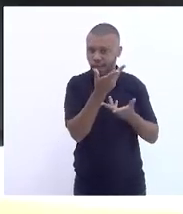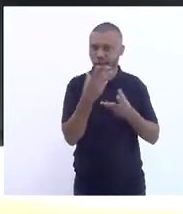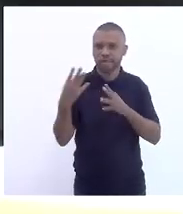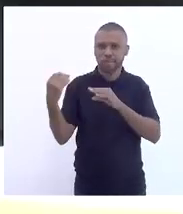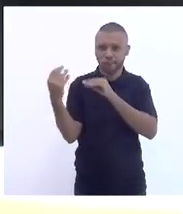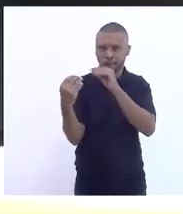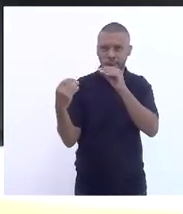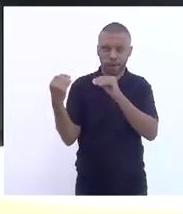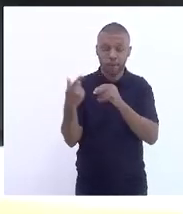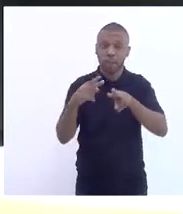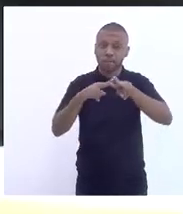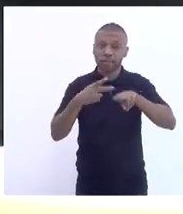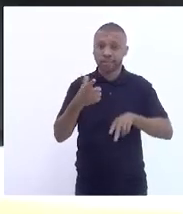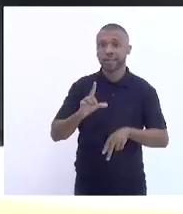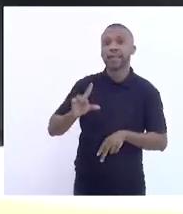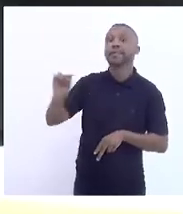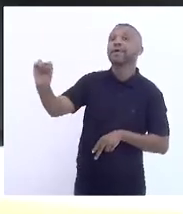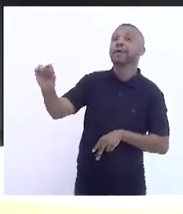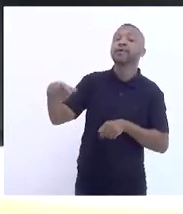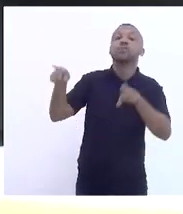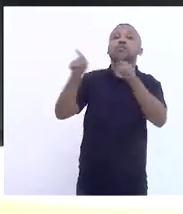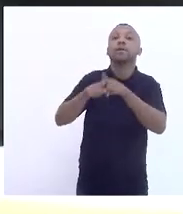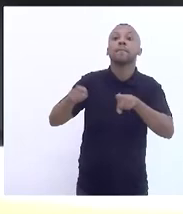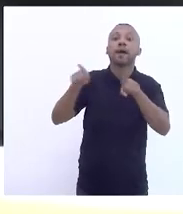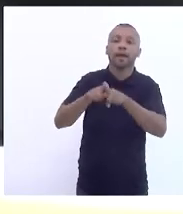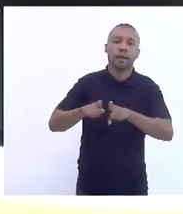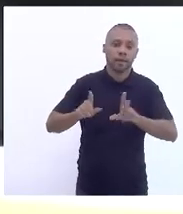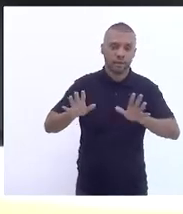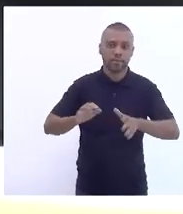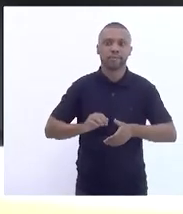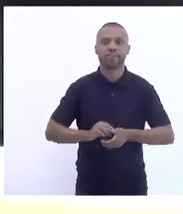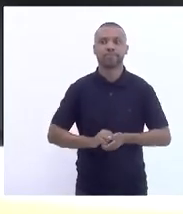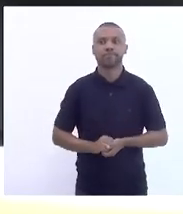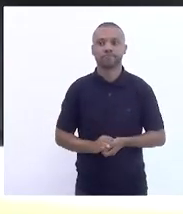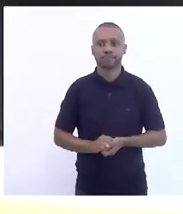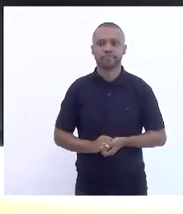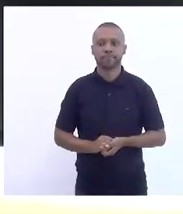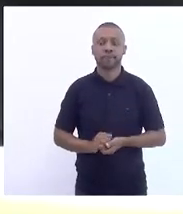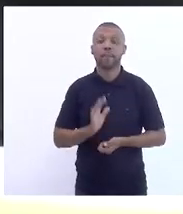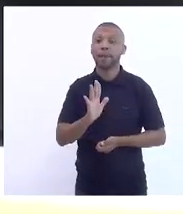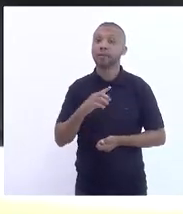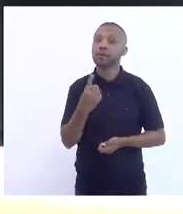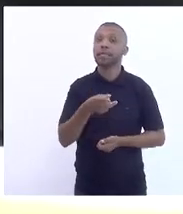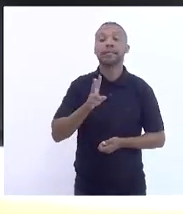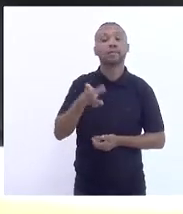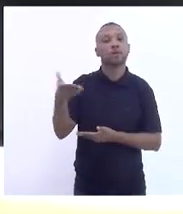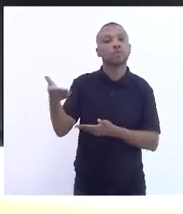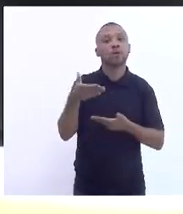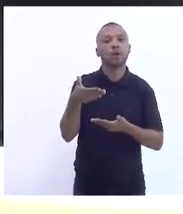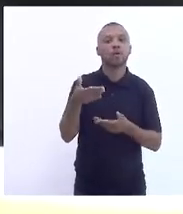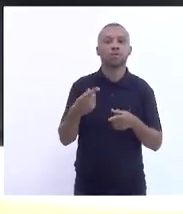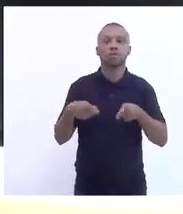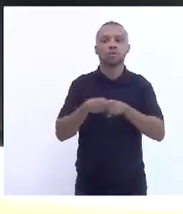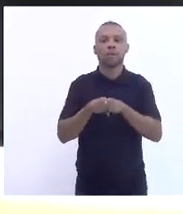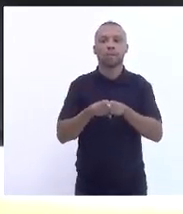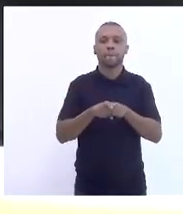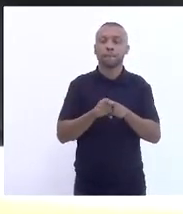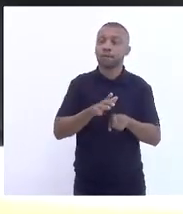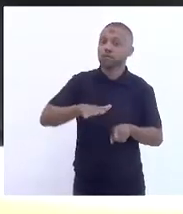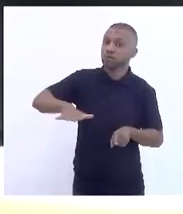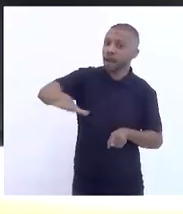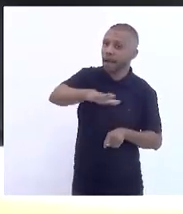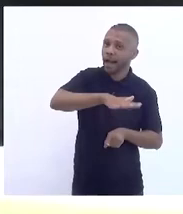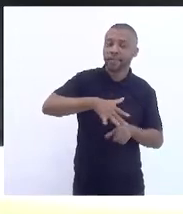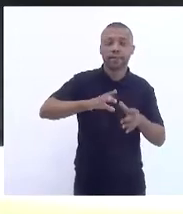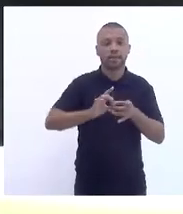porque você tá saindo também Mas a gente sempre chama os nossos companheiros do campo